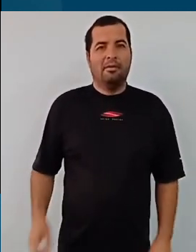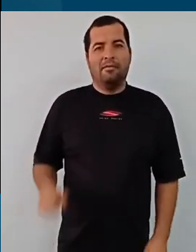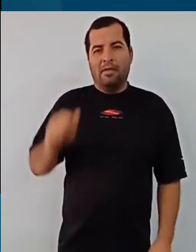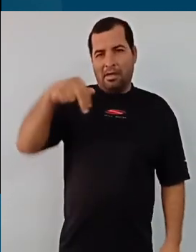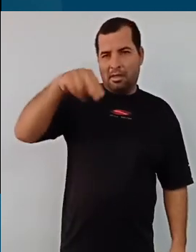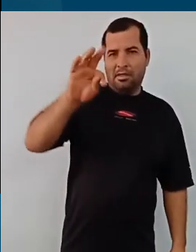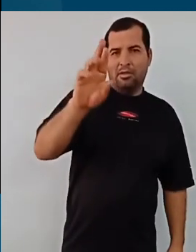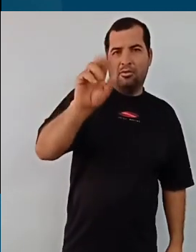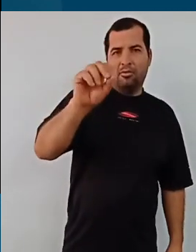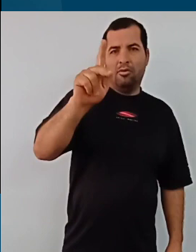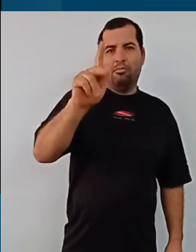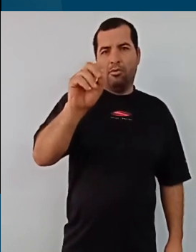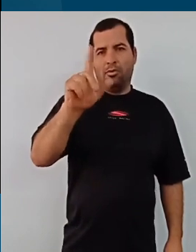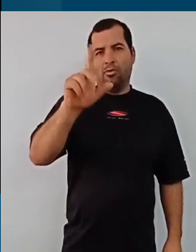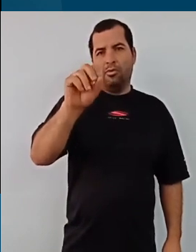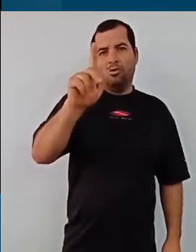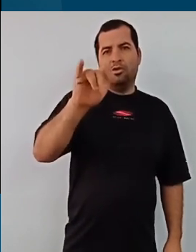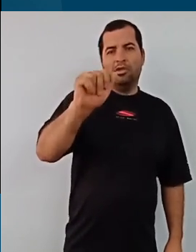antropologia, geologia,